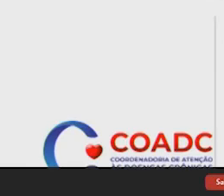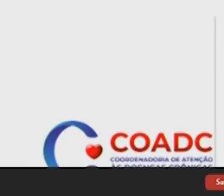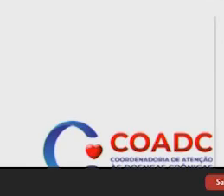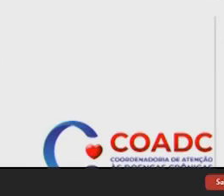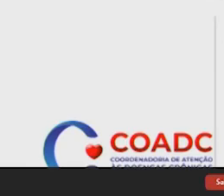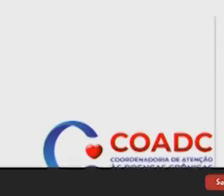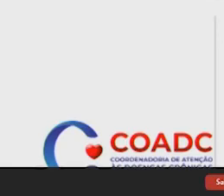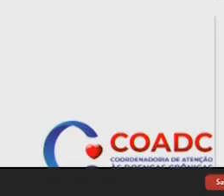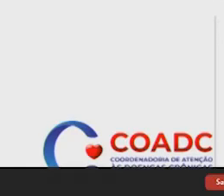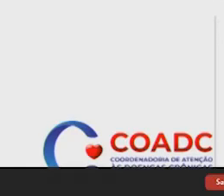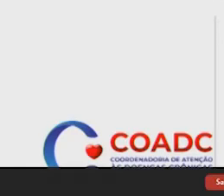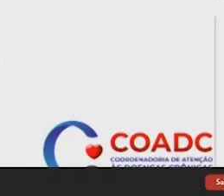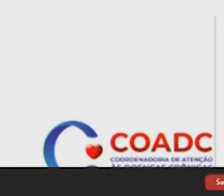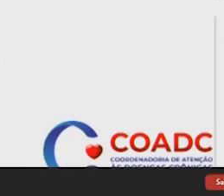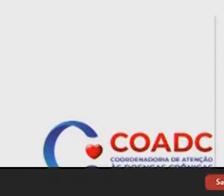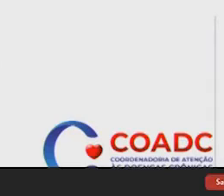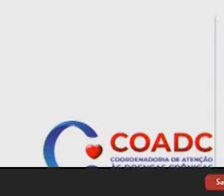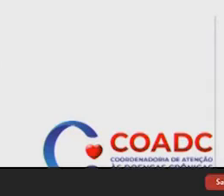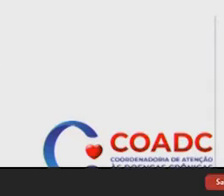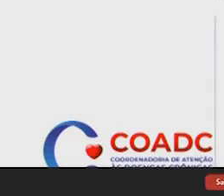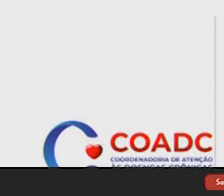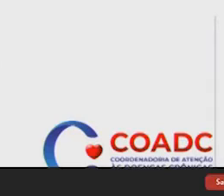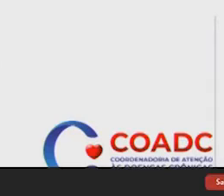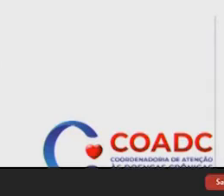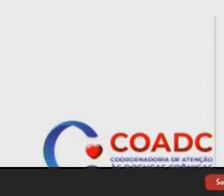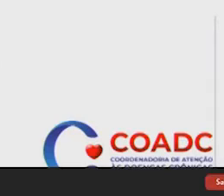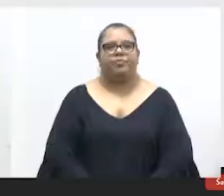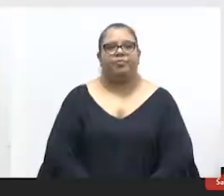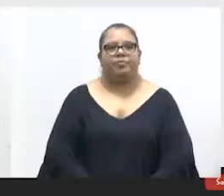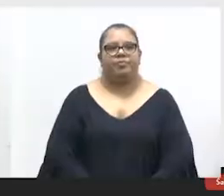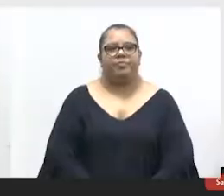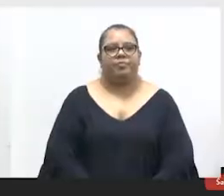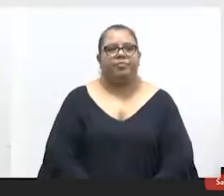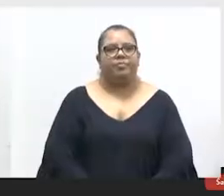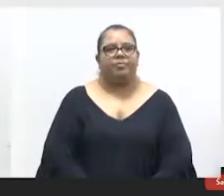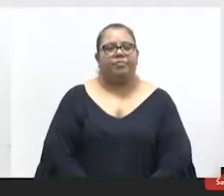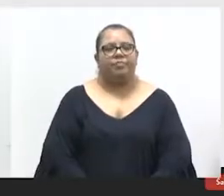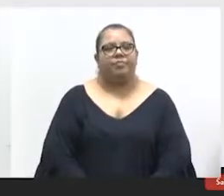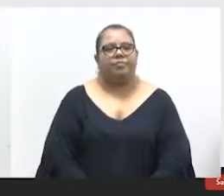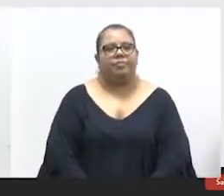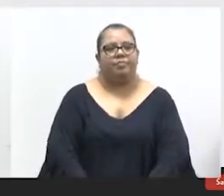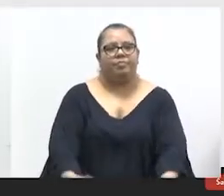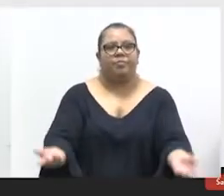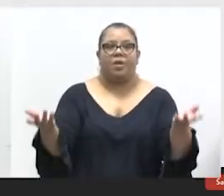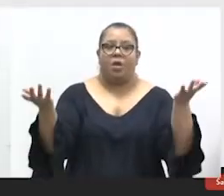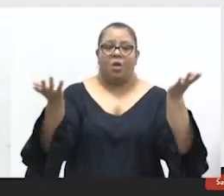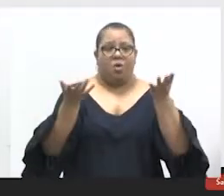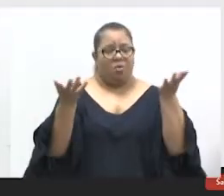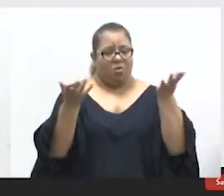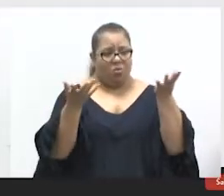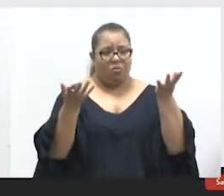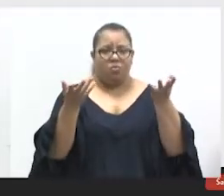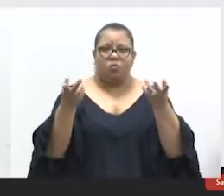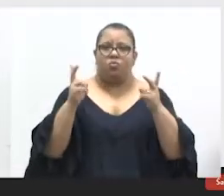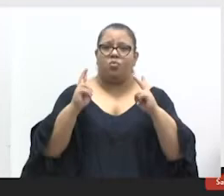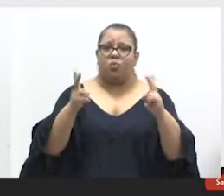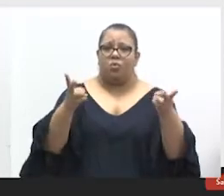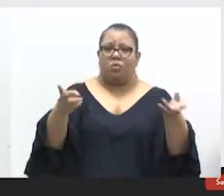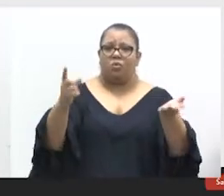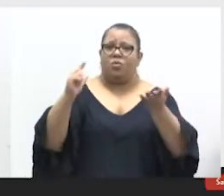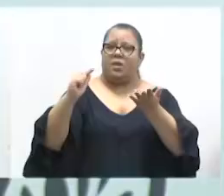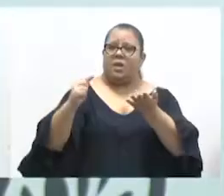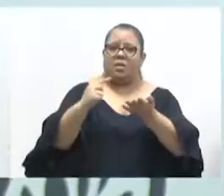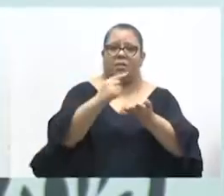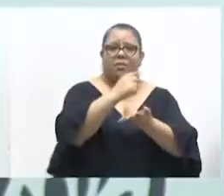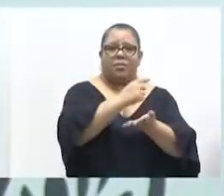oportunos, concretos, né, que se apontem alguns caminhos para que a gente possa dar continuidade na implementação das estratégias